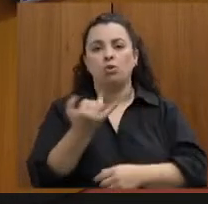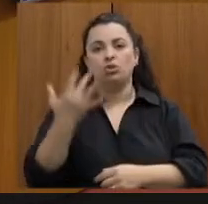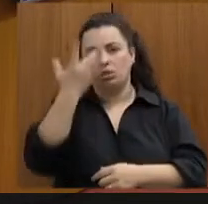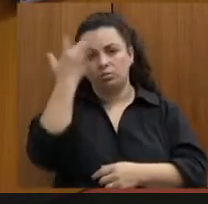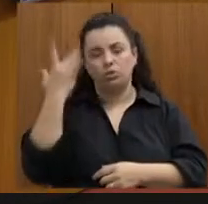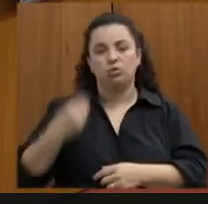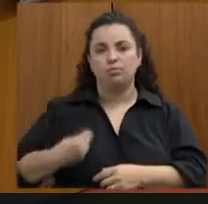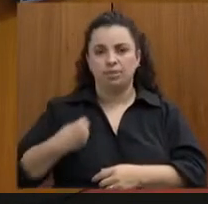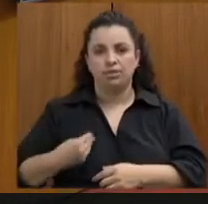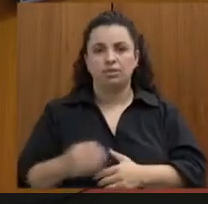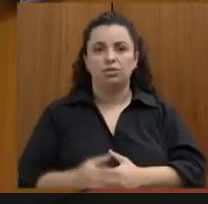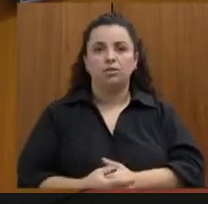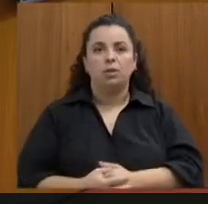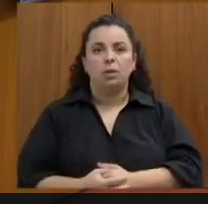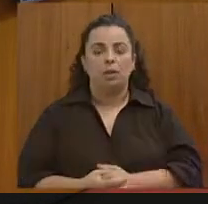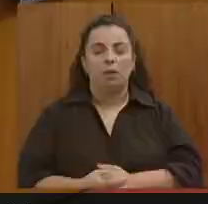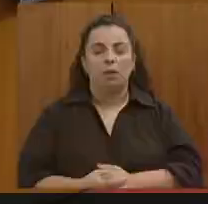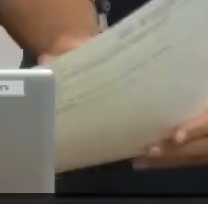Já tem.